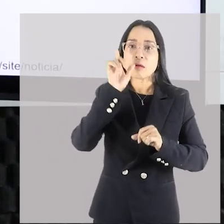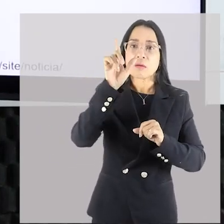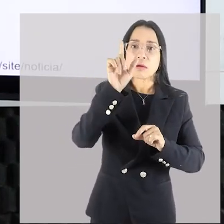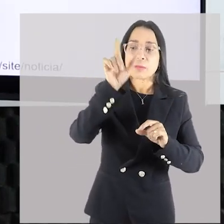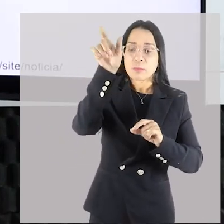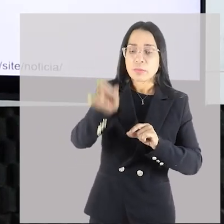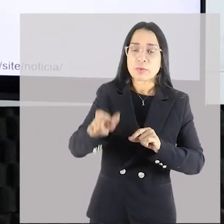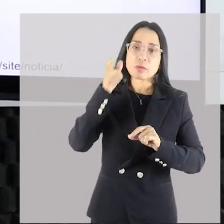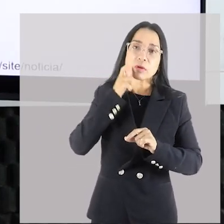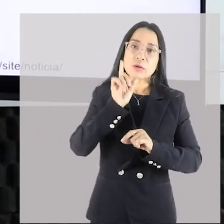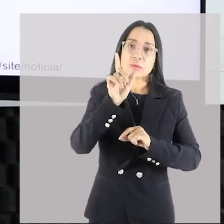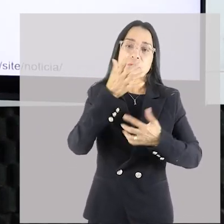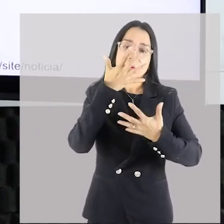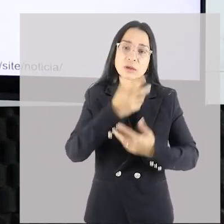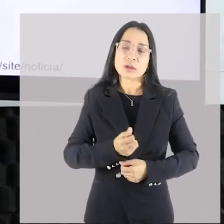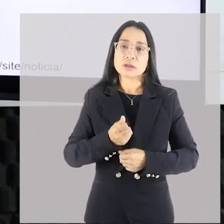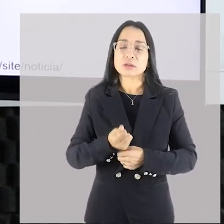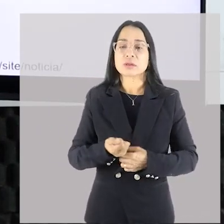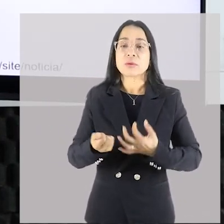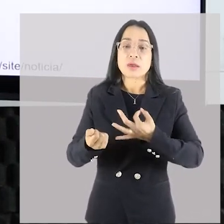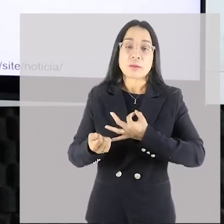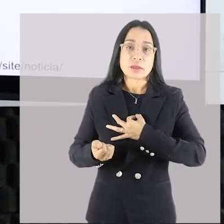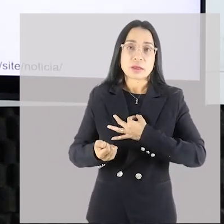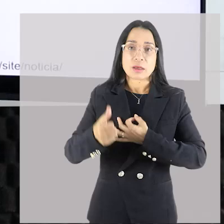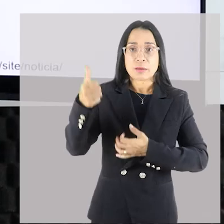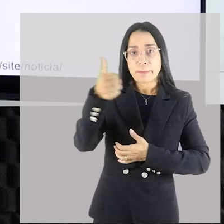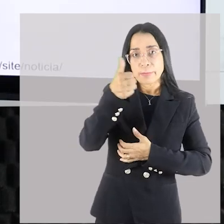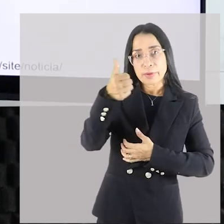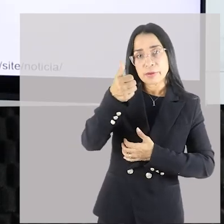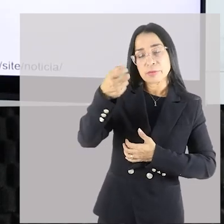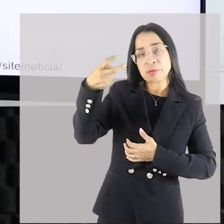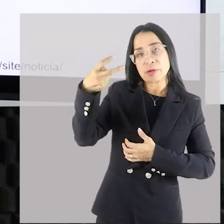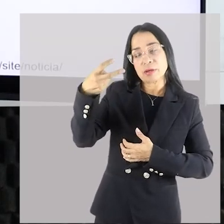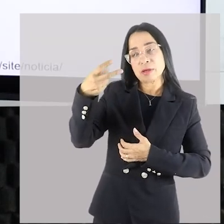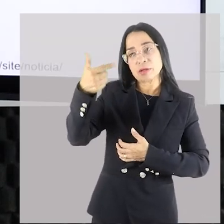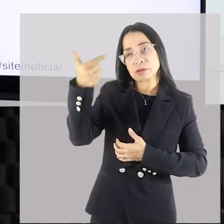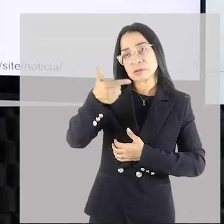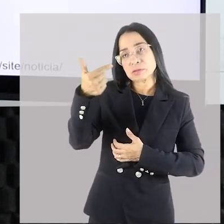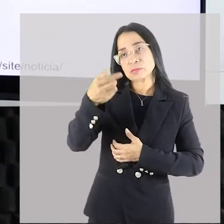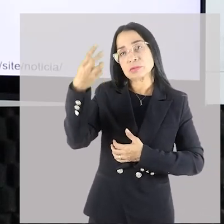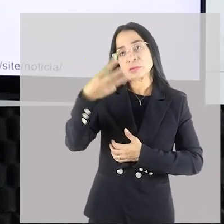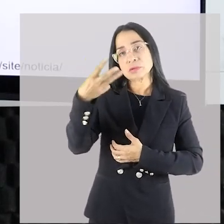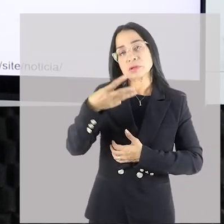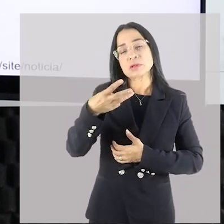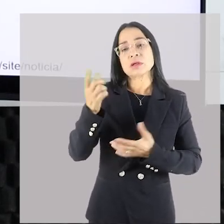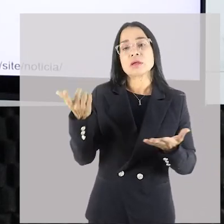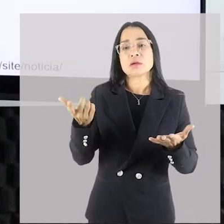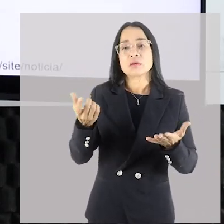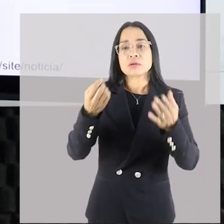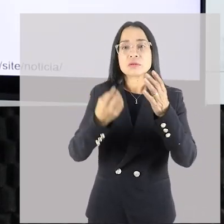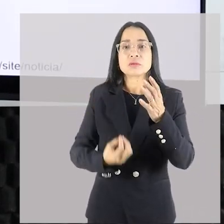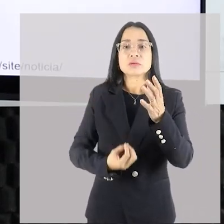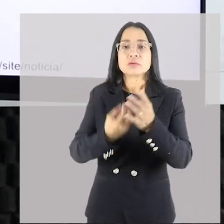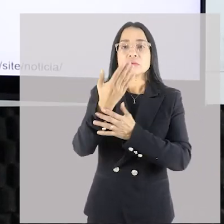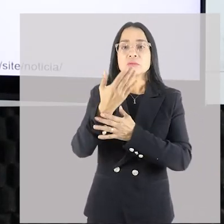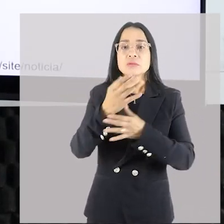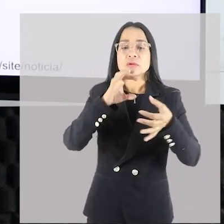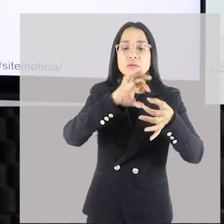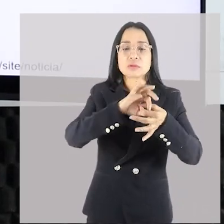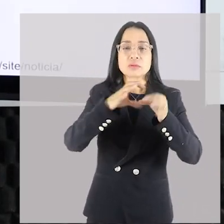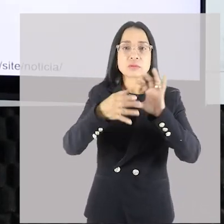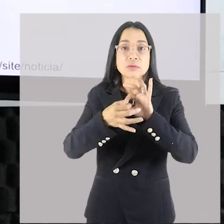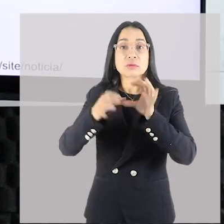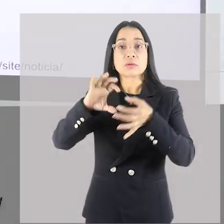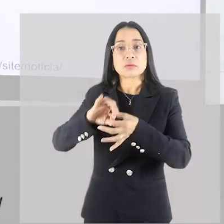daquela competição, receber medalhas, tanto o primeiro, quanto o segundo, quanto o terceiro, e isso nasce nos Jogos Olímpicos da era